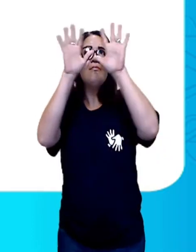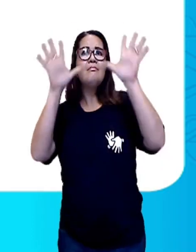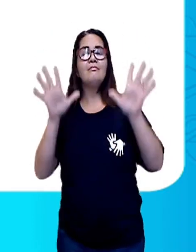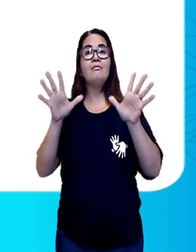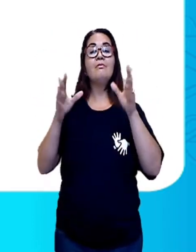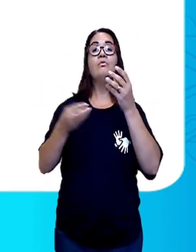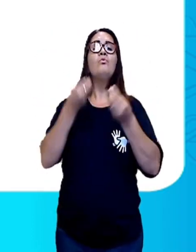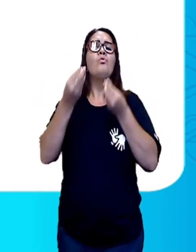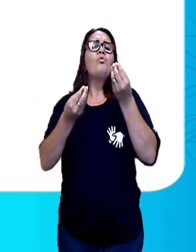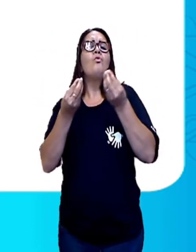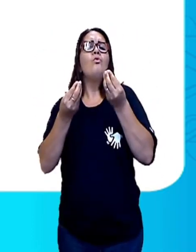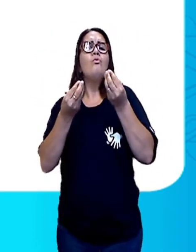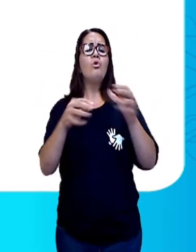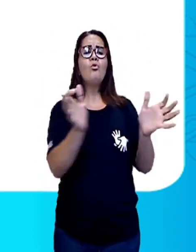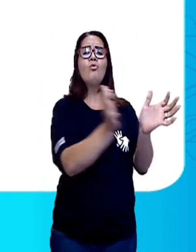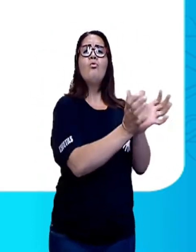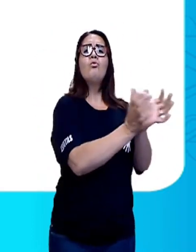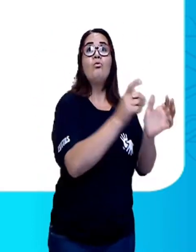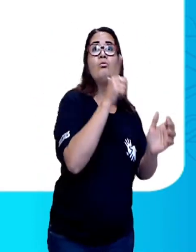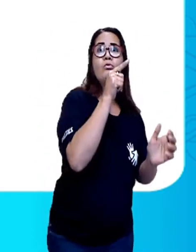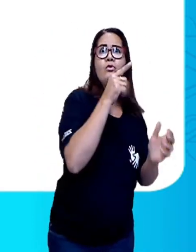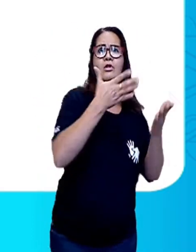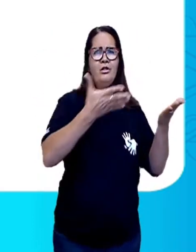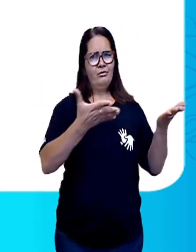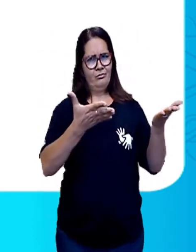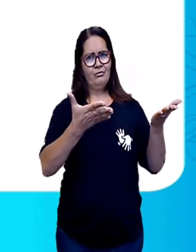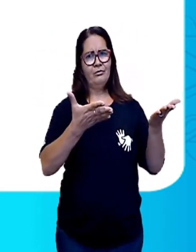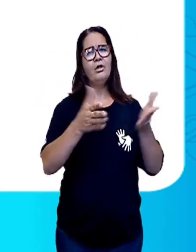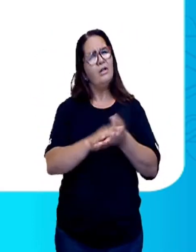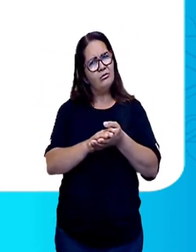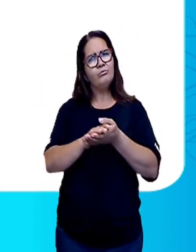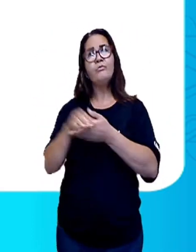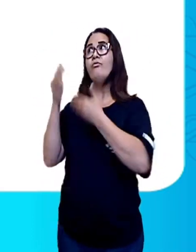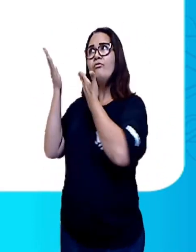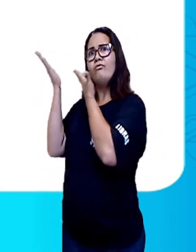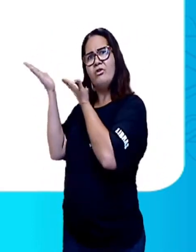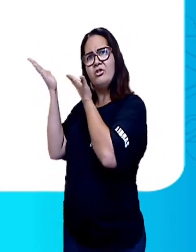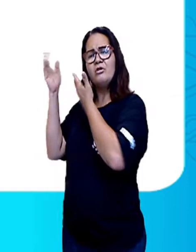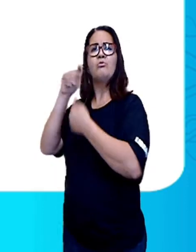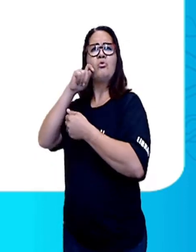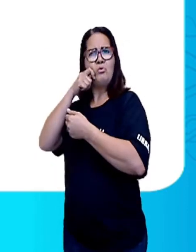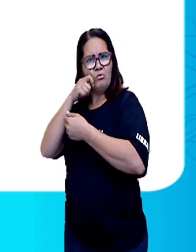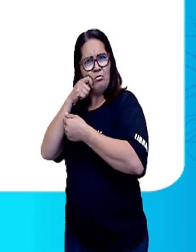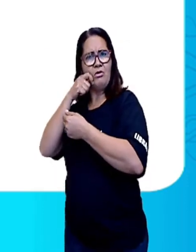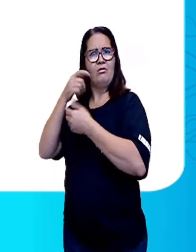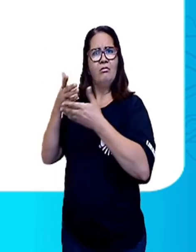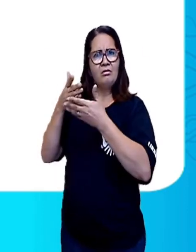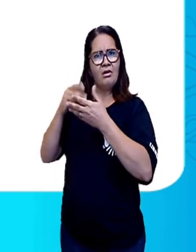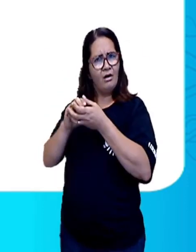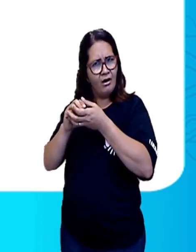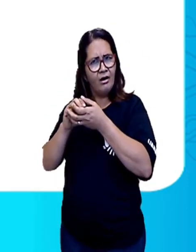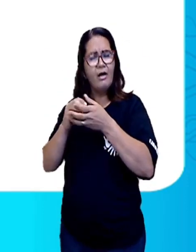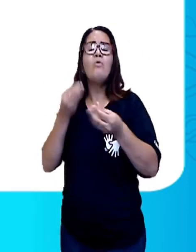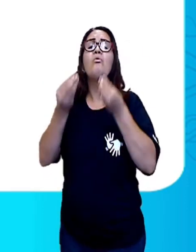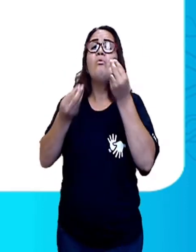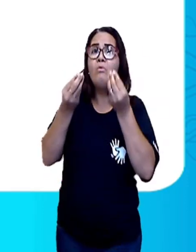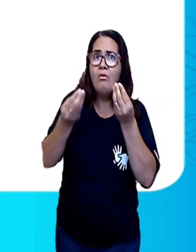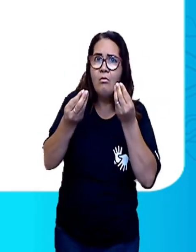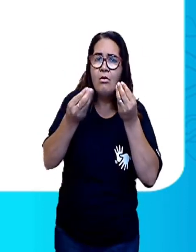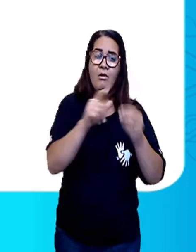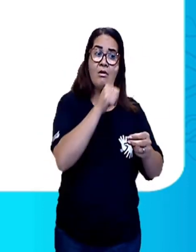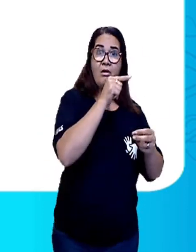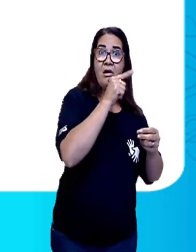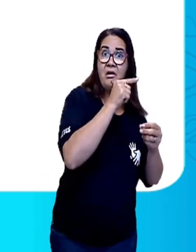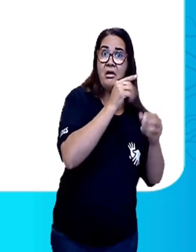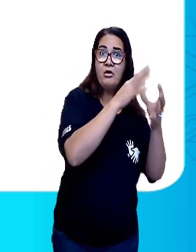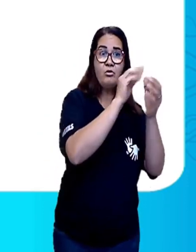observe bem. Nós temos aí o pão. Será que ele é um elemento líquido ou sólido? Vamos ver? Se eu